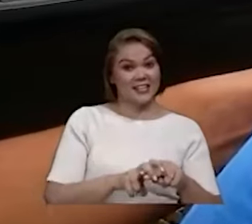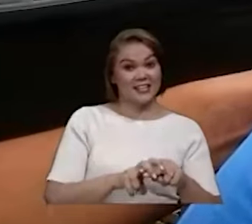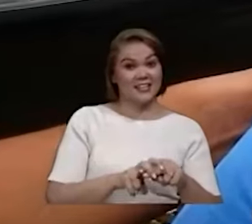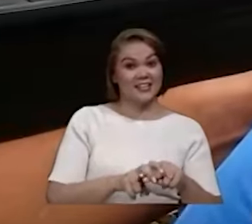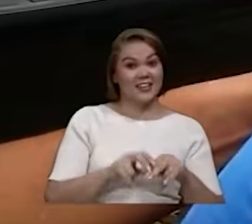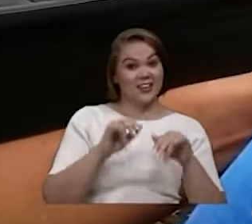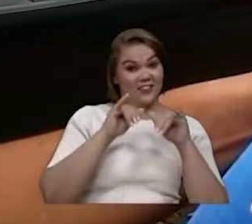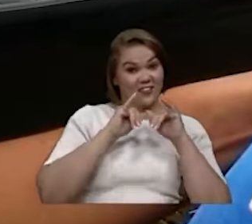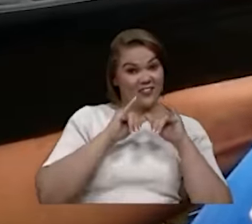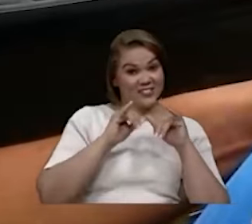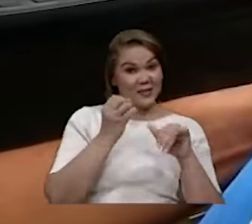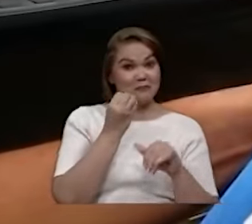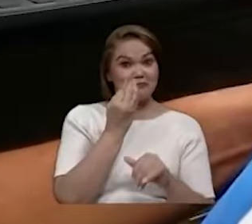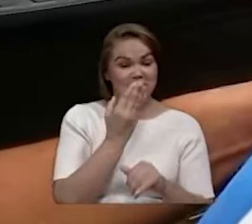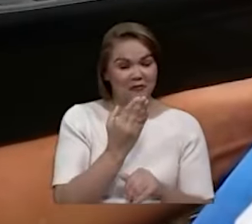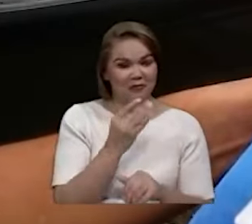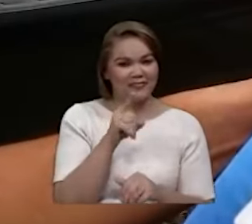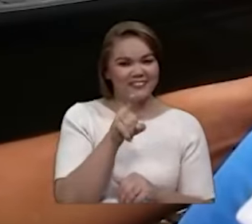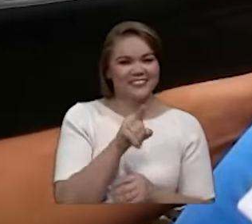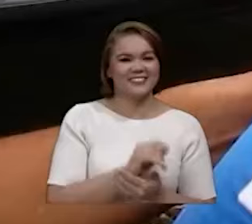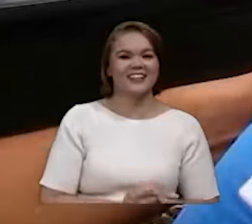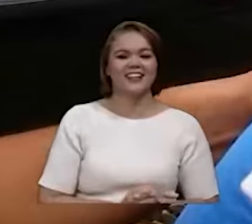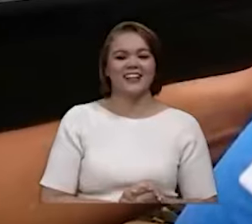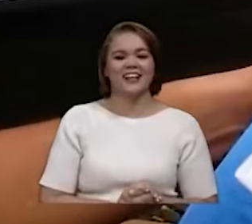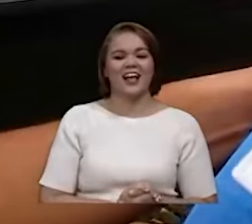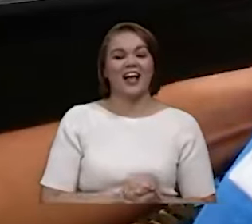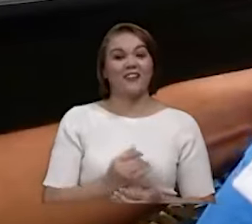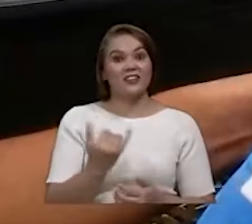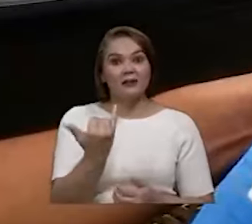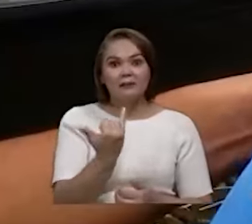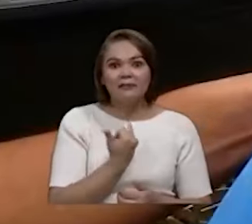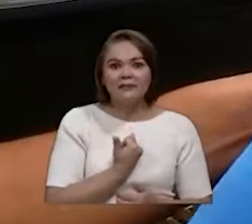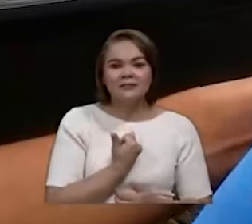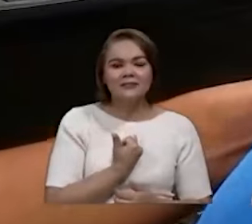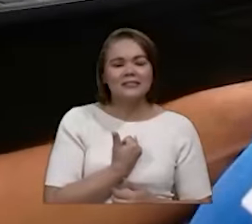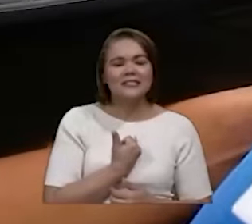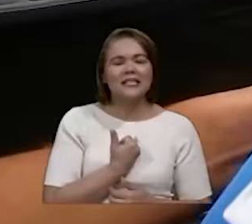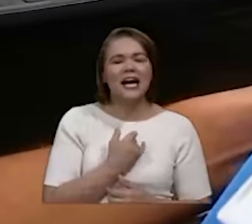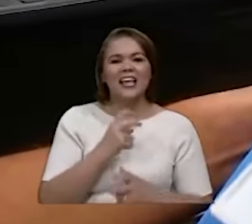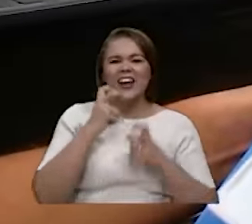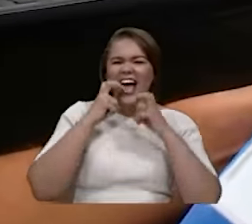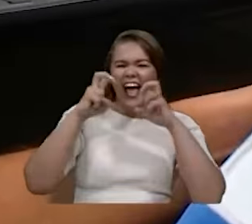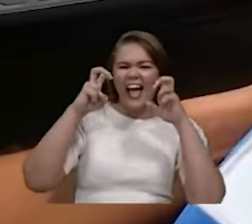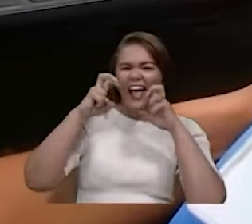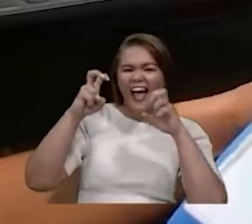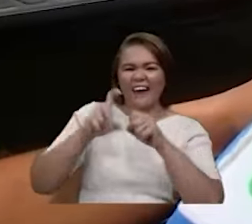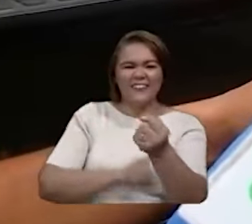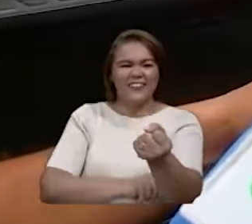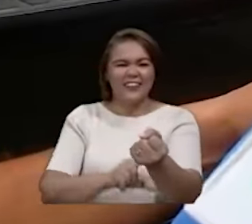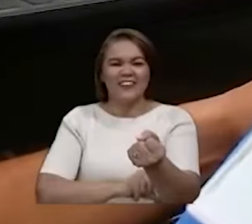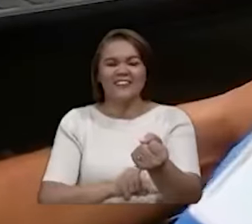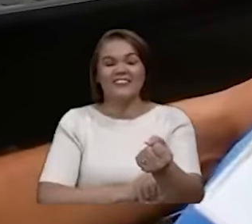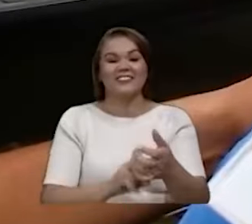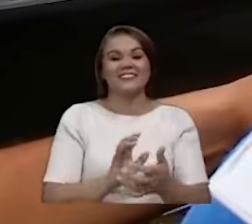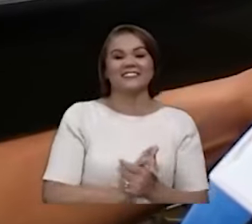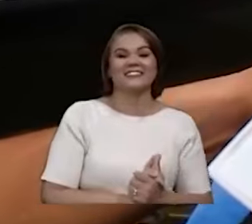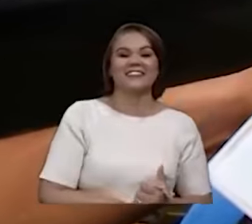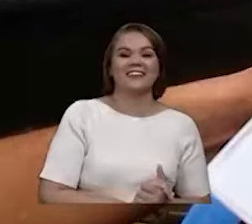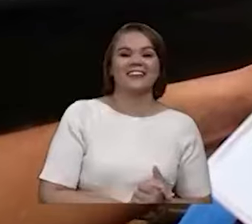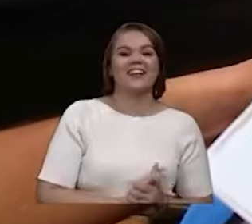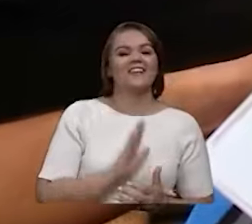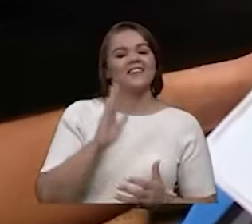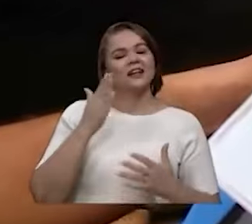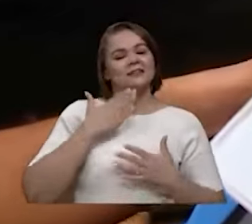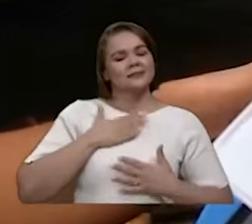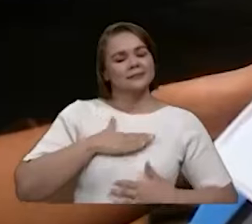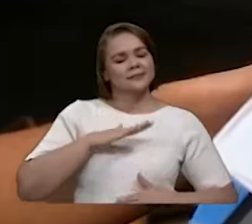eu tenho boa notícia para você. Eu disse, não acredito. Aí quando ele disse, eu saí gritando, fiquei nervosa, gelada, mas... Mas me